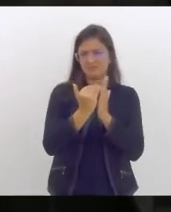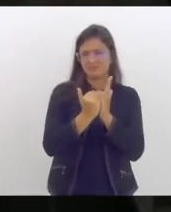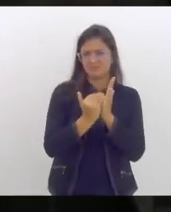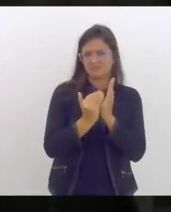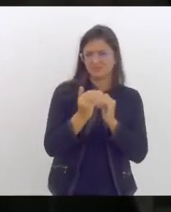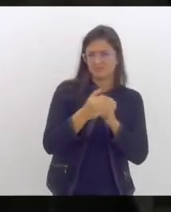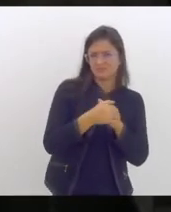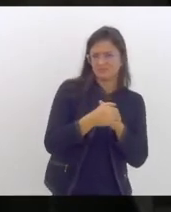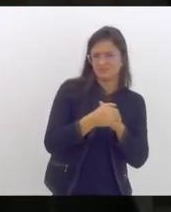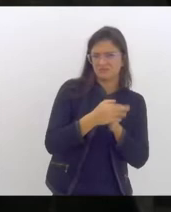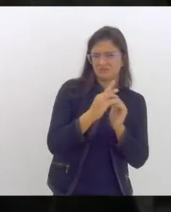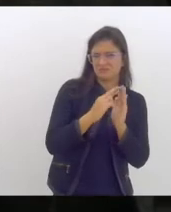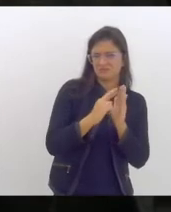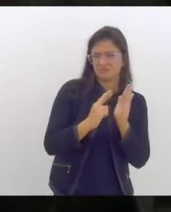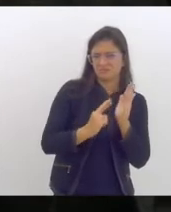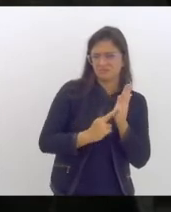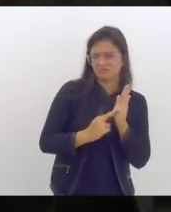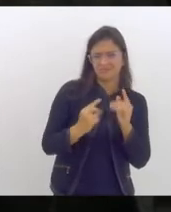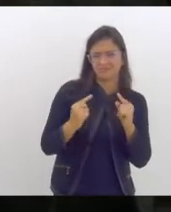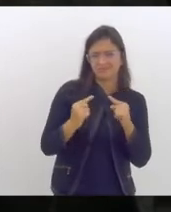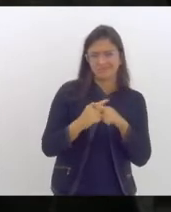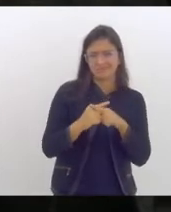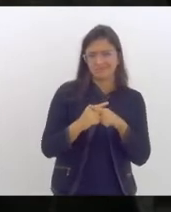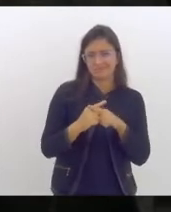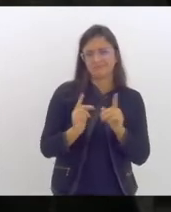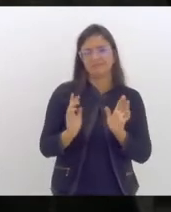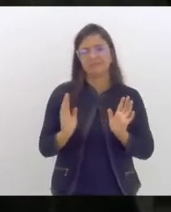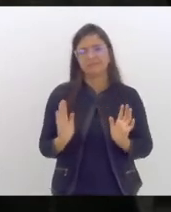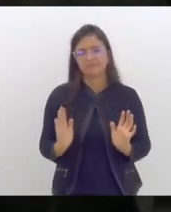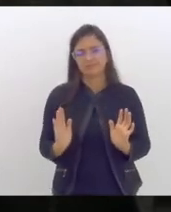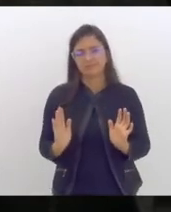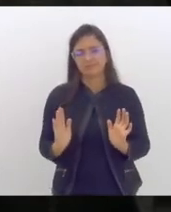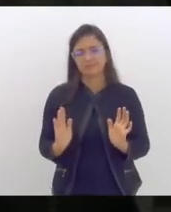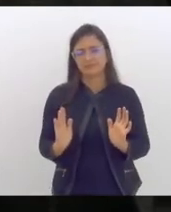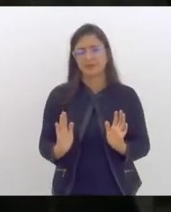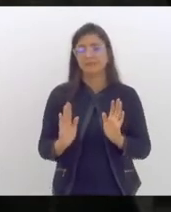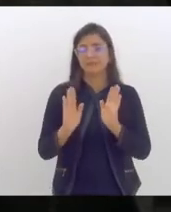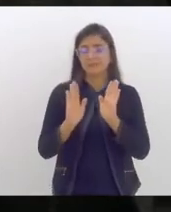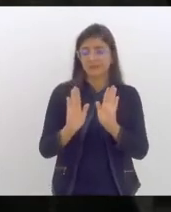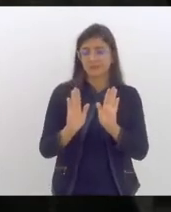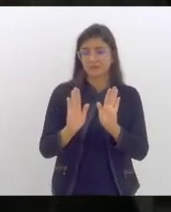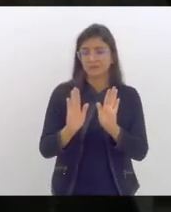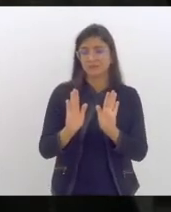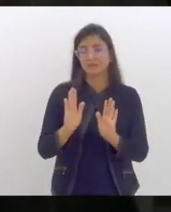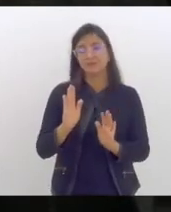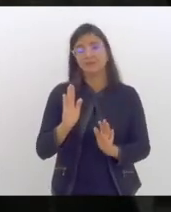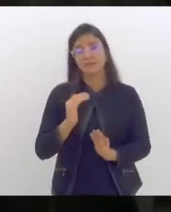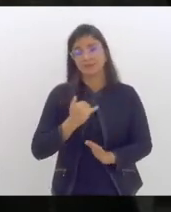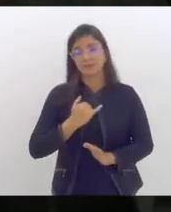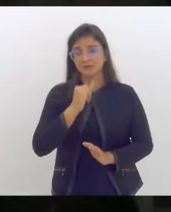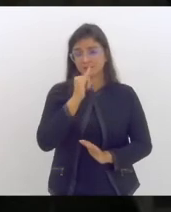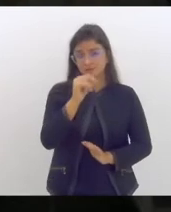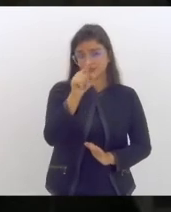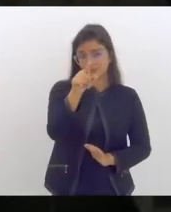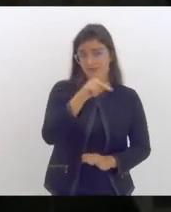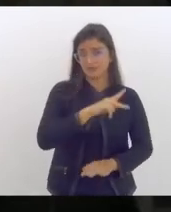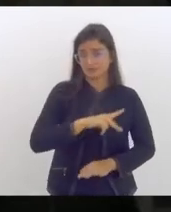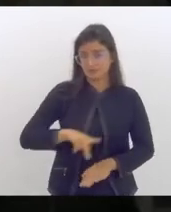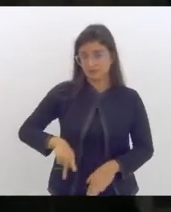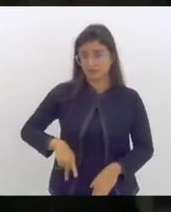na regra das acumulações. Mas, senhora presidente, a senhora é